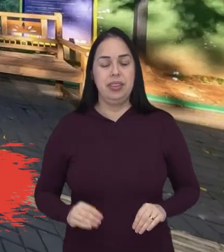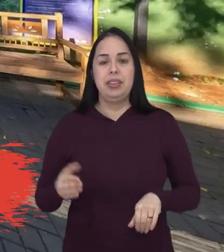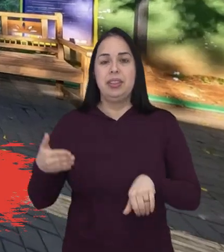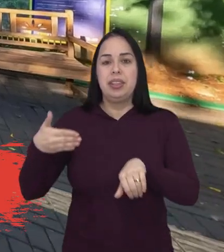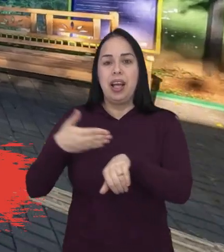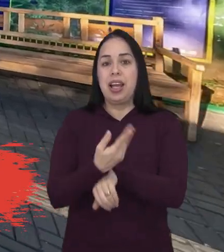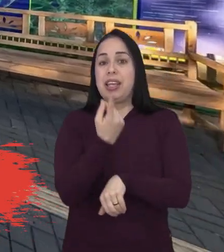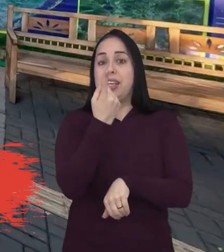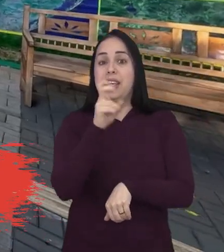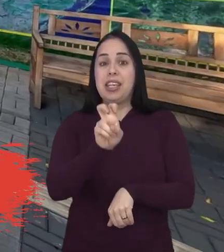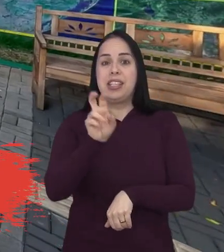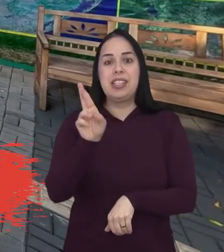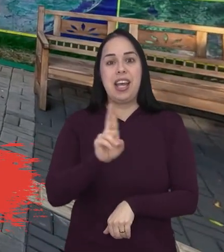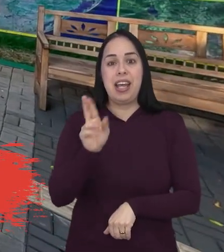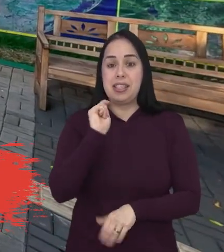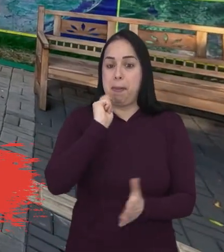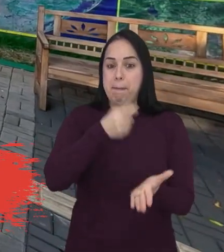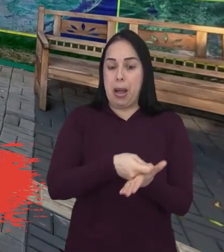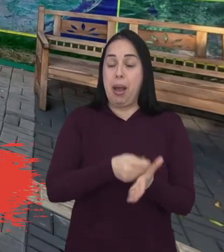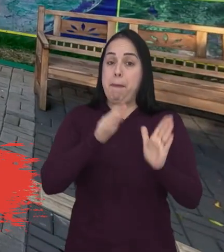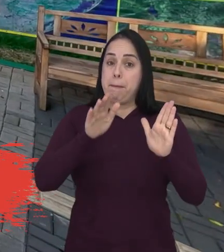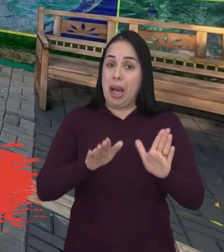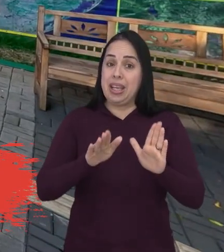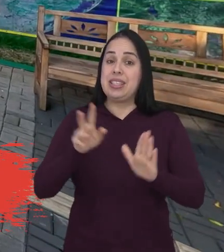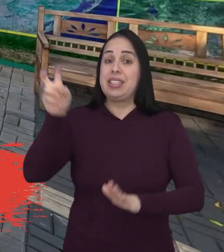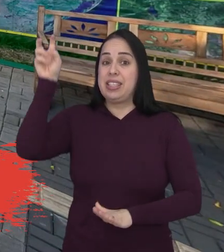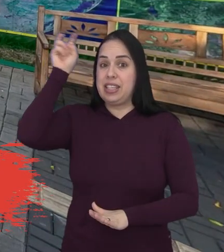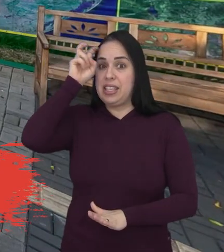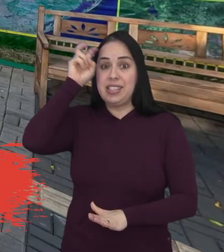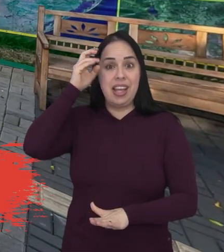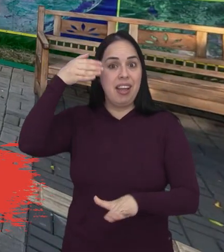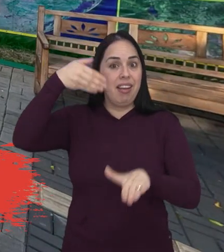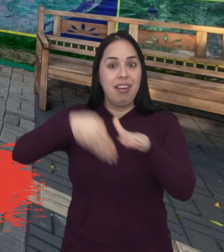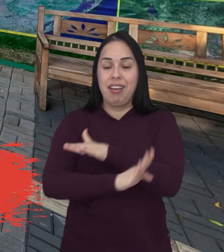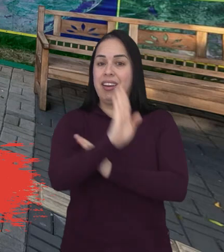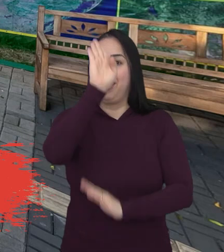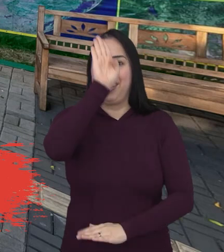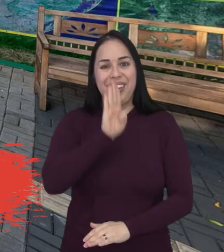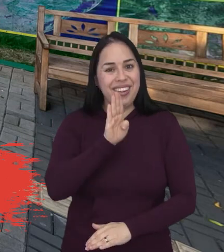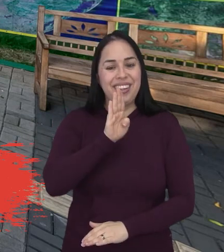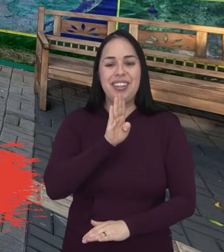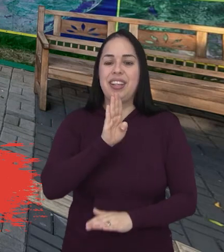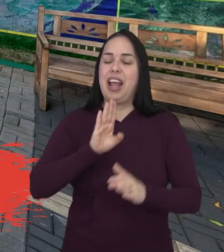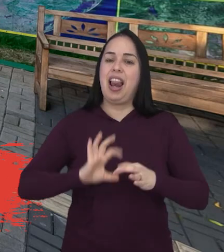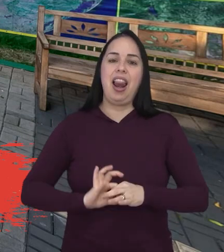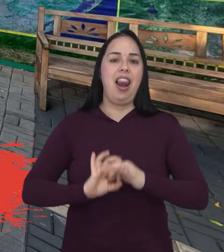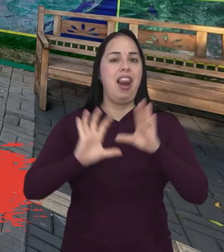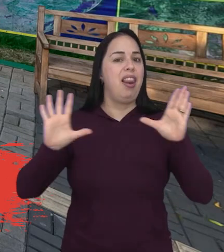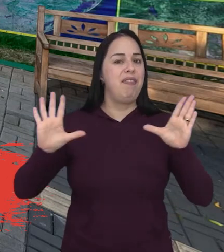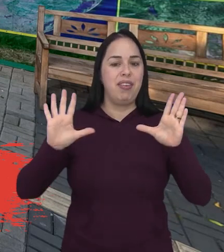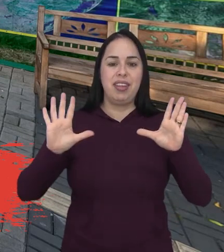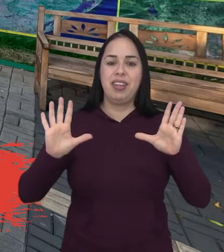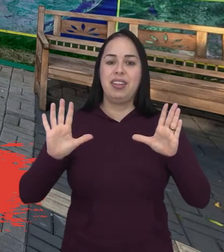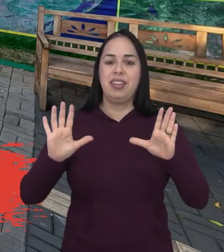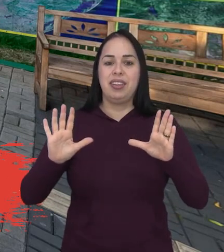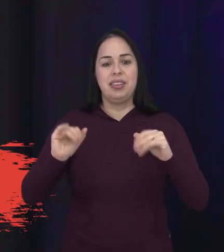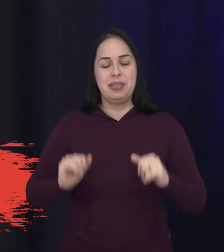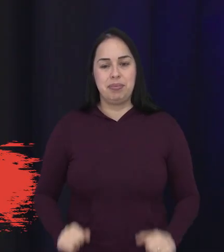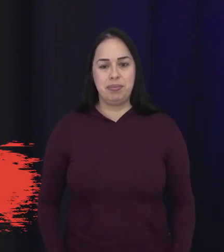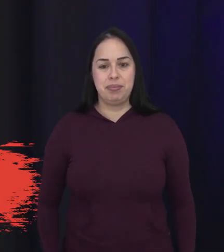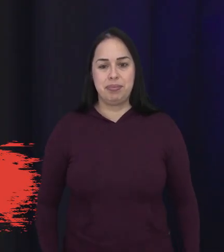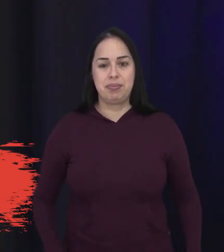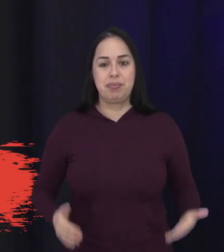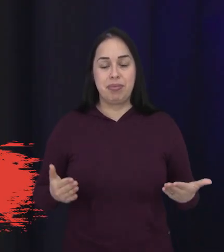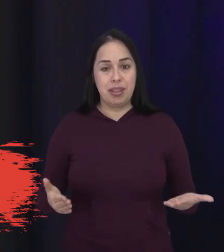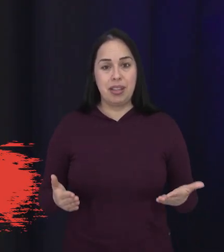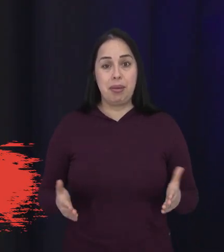custa R$15, mas também às quintas-feiras ninguém paga. A entrada é de graça para o público em geral nesse dia da semana.